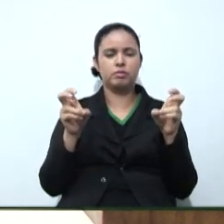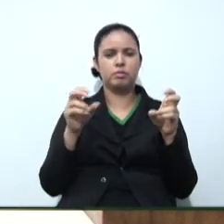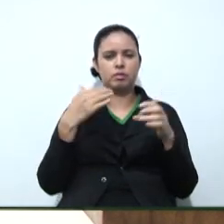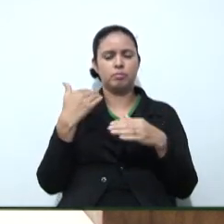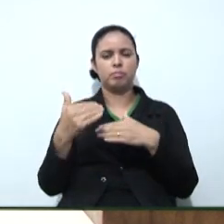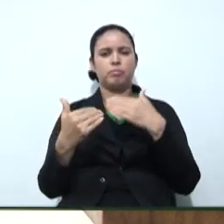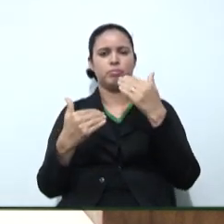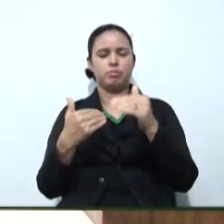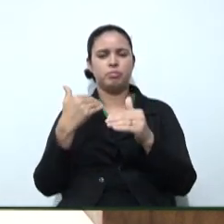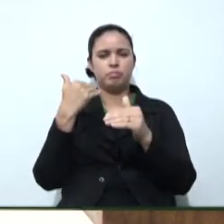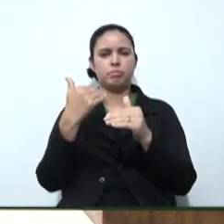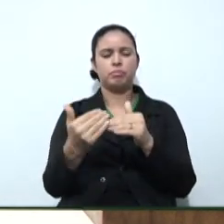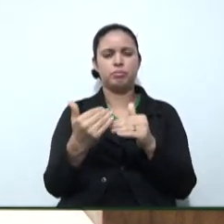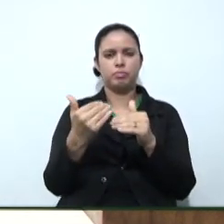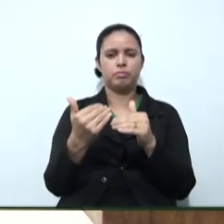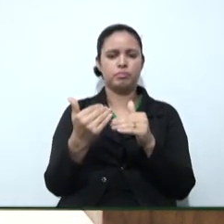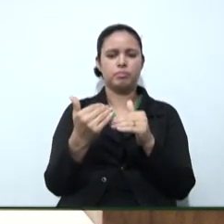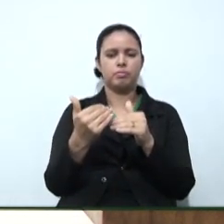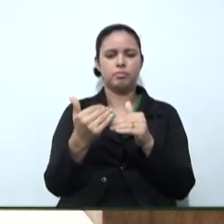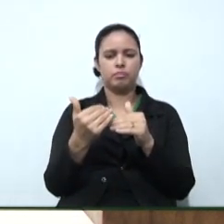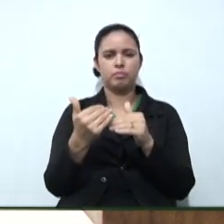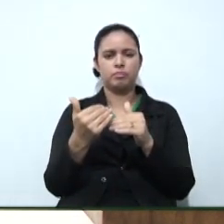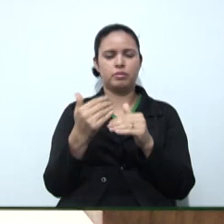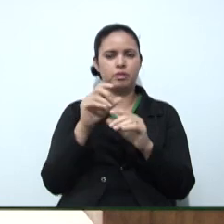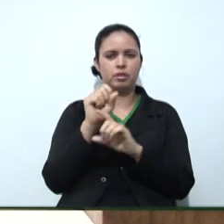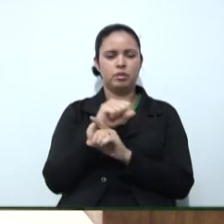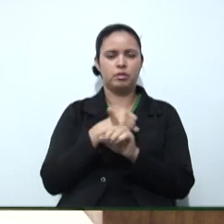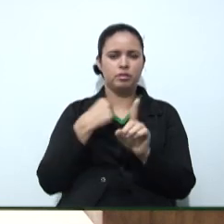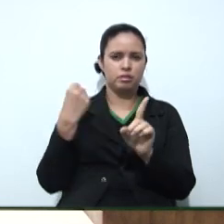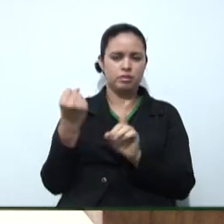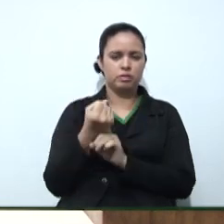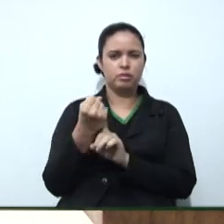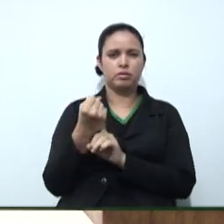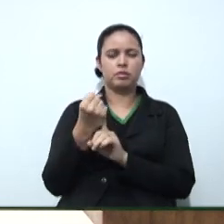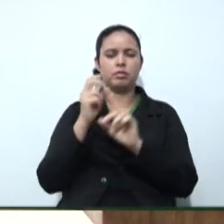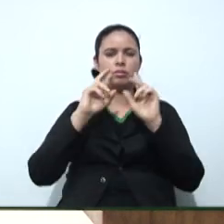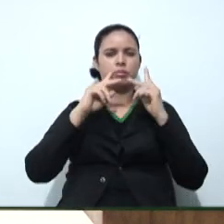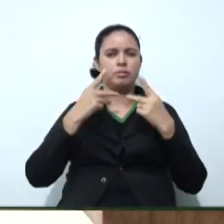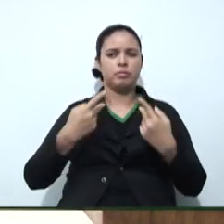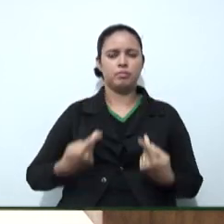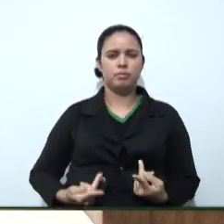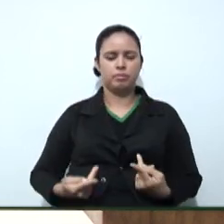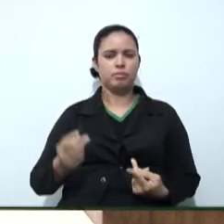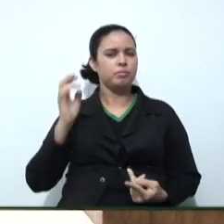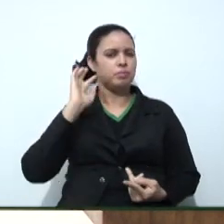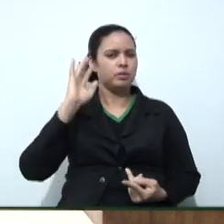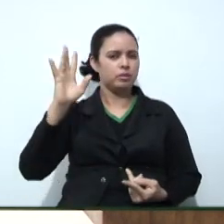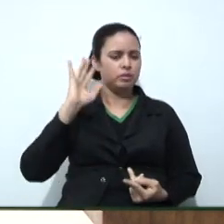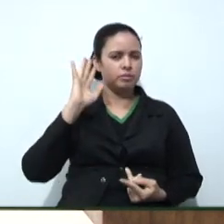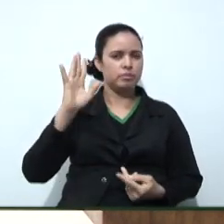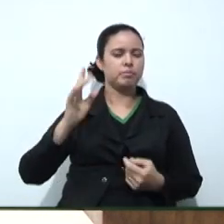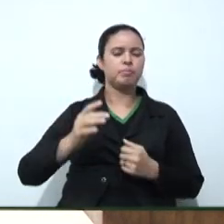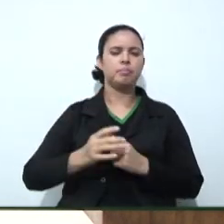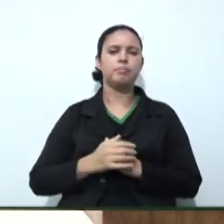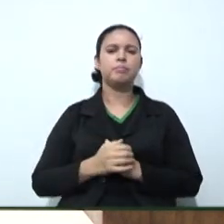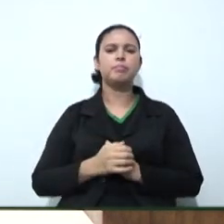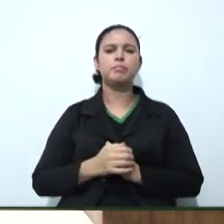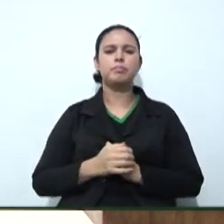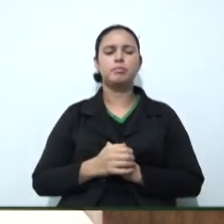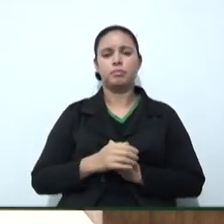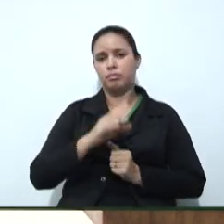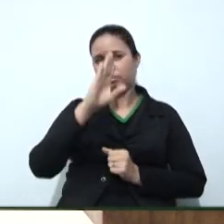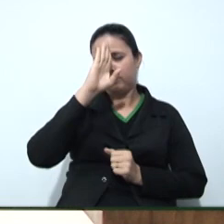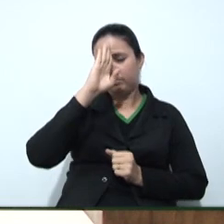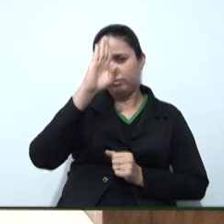evolução, não é? Da sociedade, da evolução do ser humano, do pensamento. E